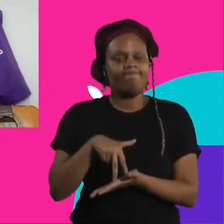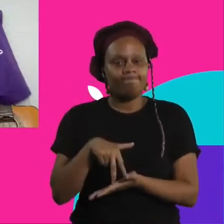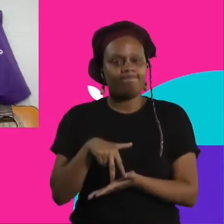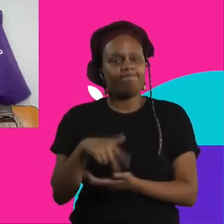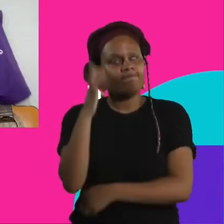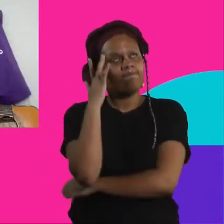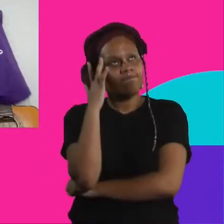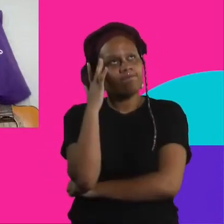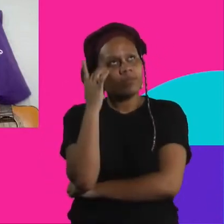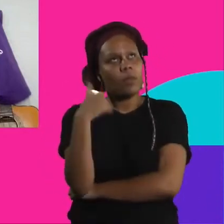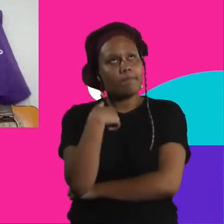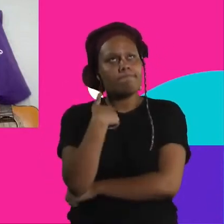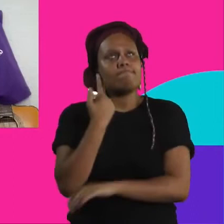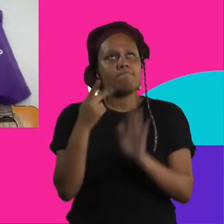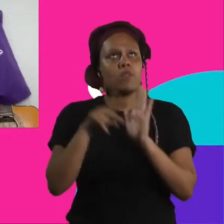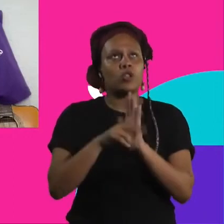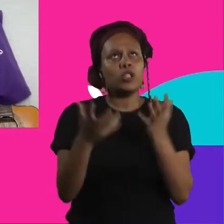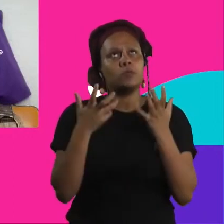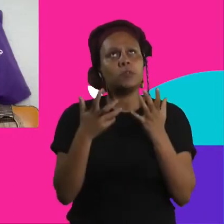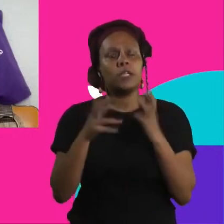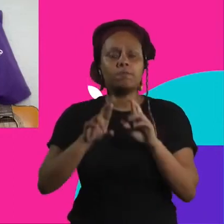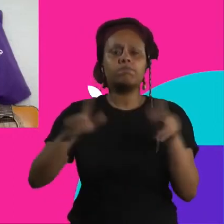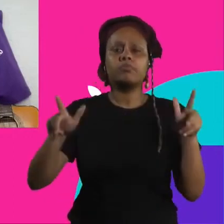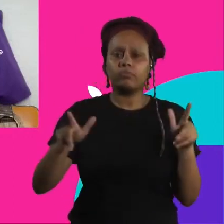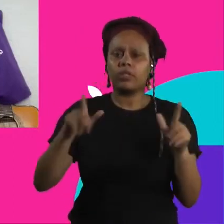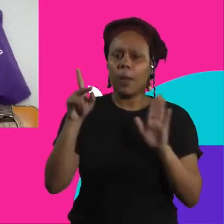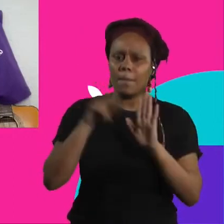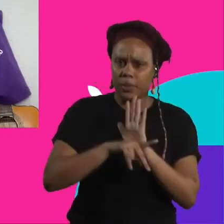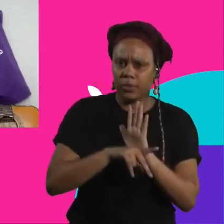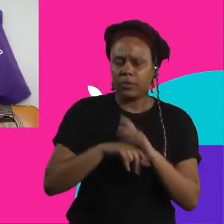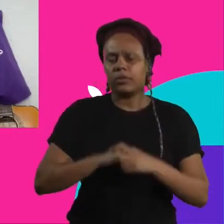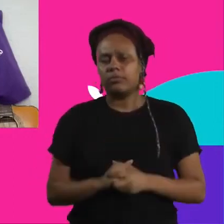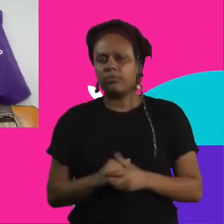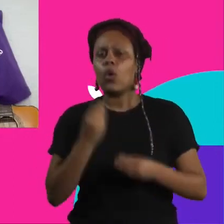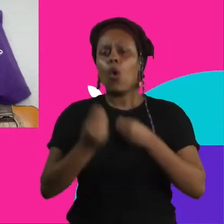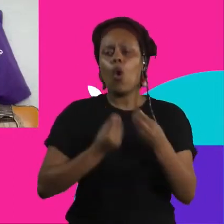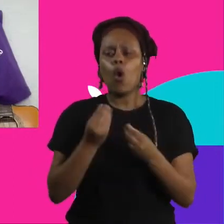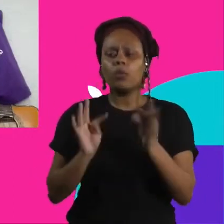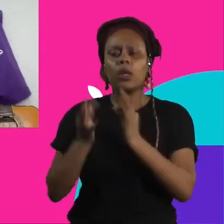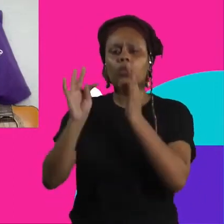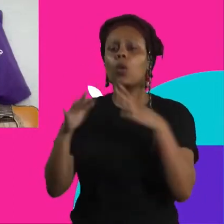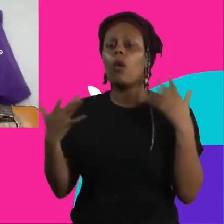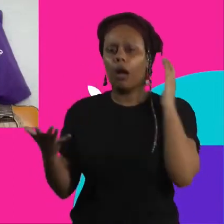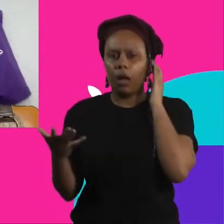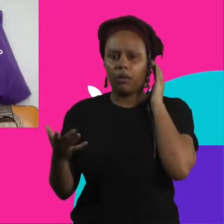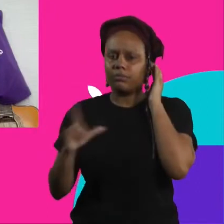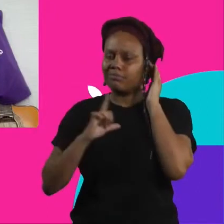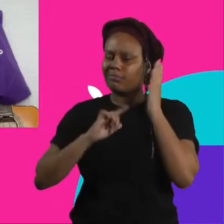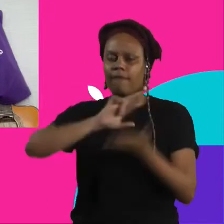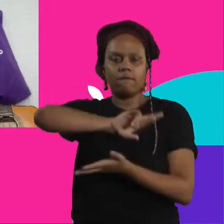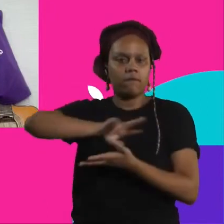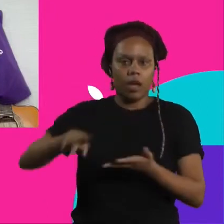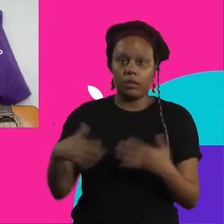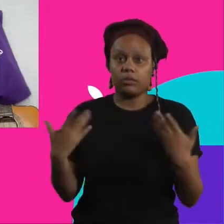tem um projeto que você quer fazer diferença numa comunidade, num lugar, olha, tem várias tecnologias que você pode usar para isso. E aí